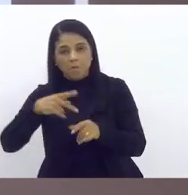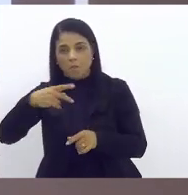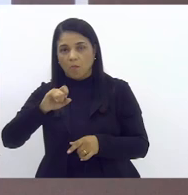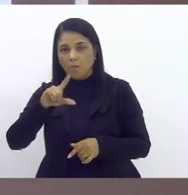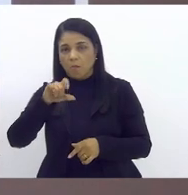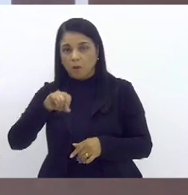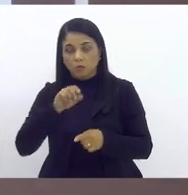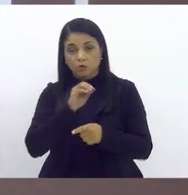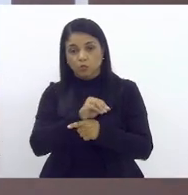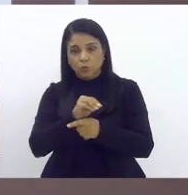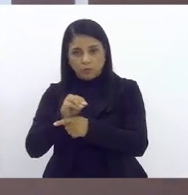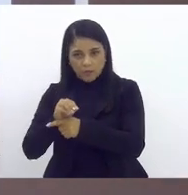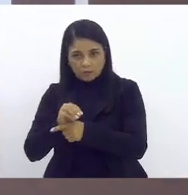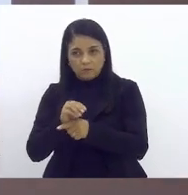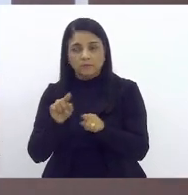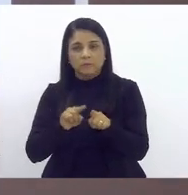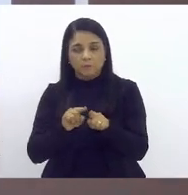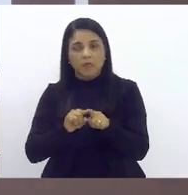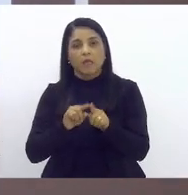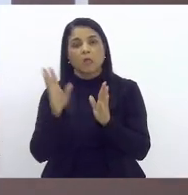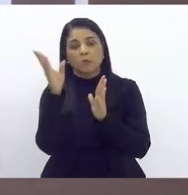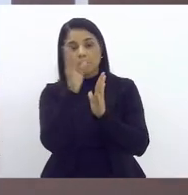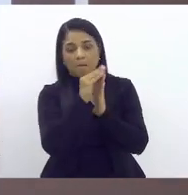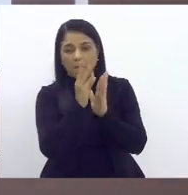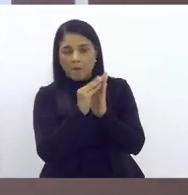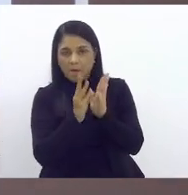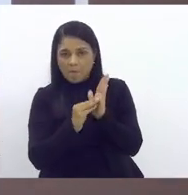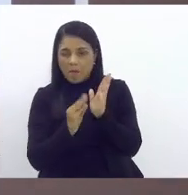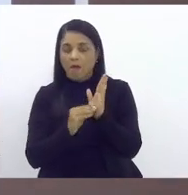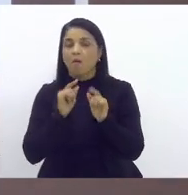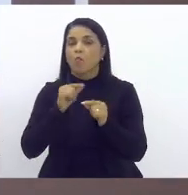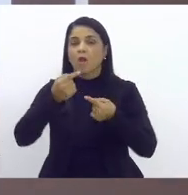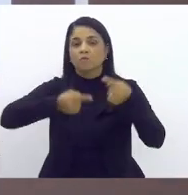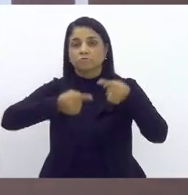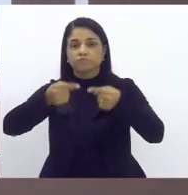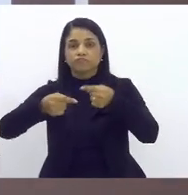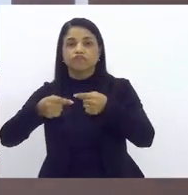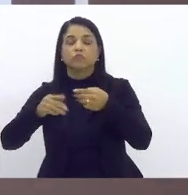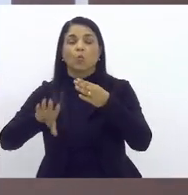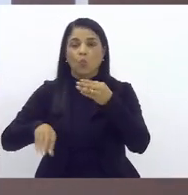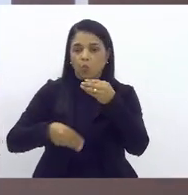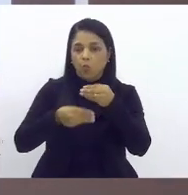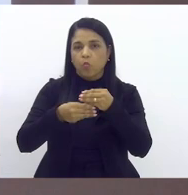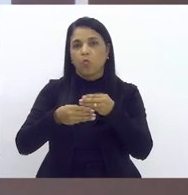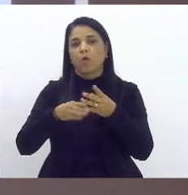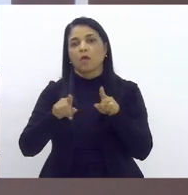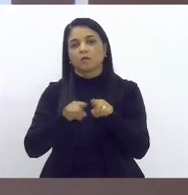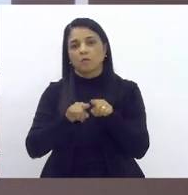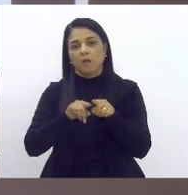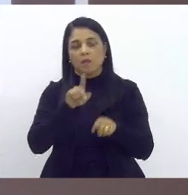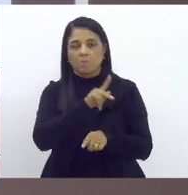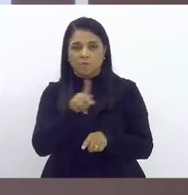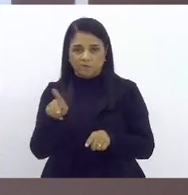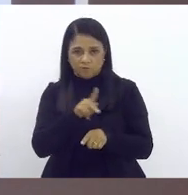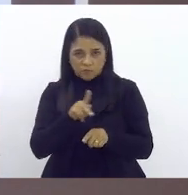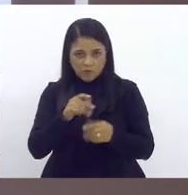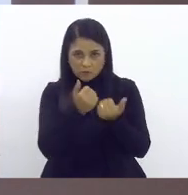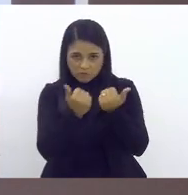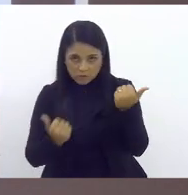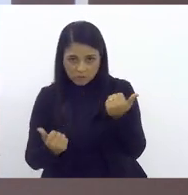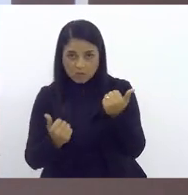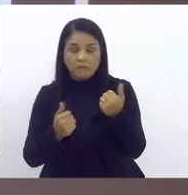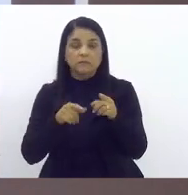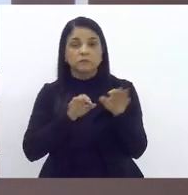do Cuidado. E nós colocamos também a questão do enquadramento como uma das premissas para